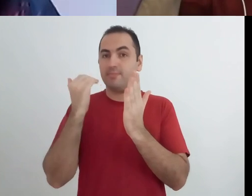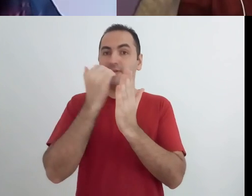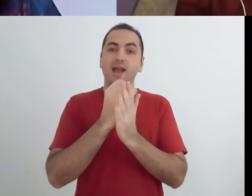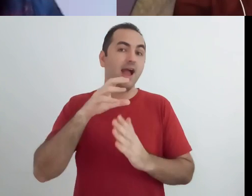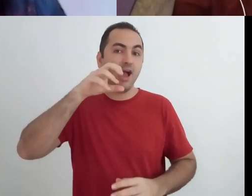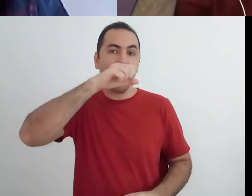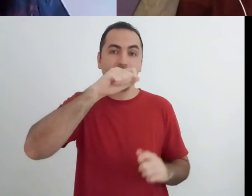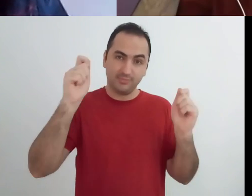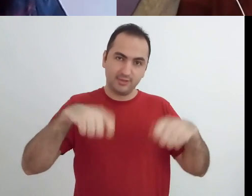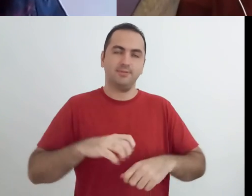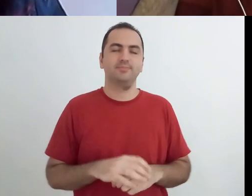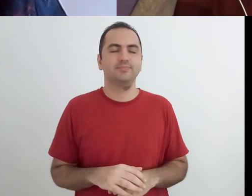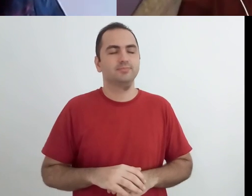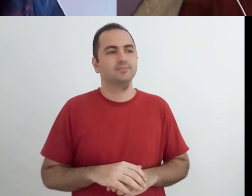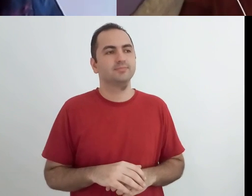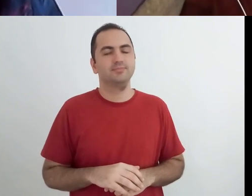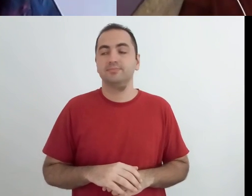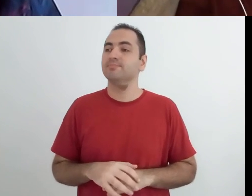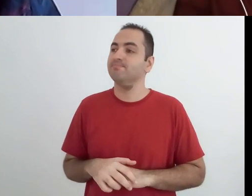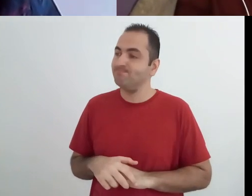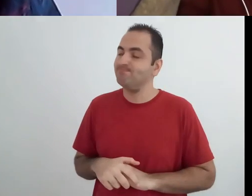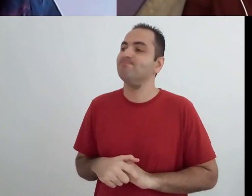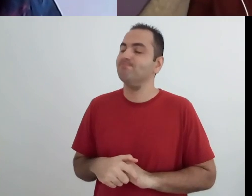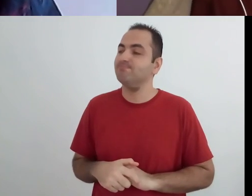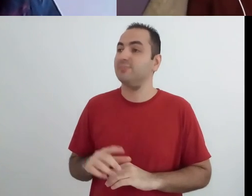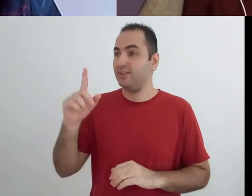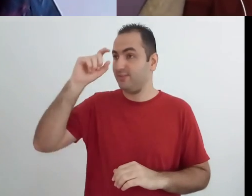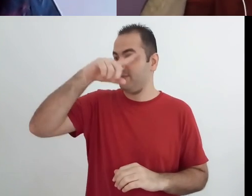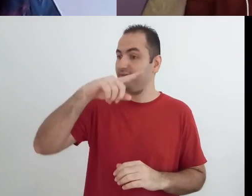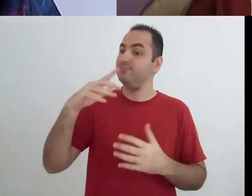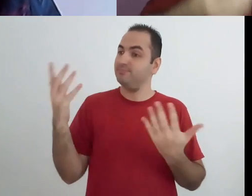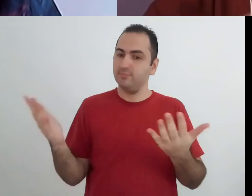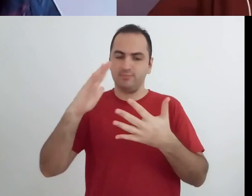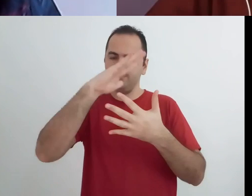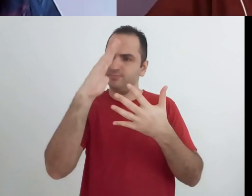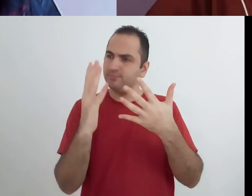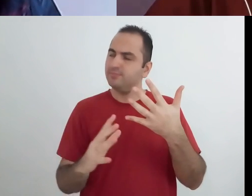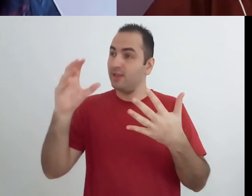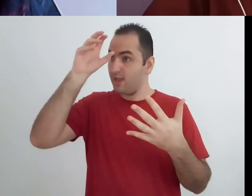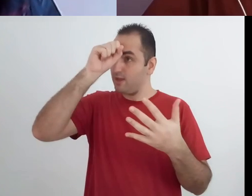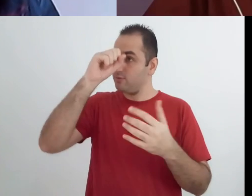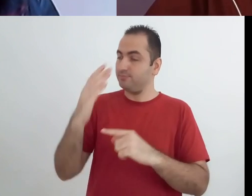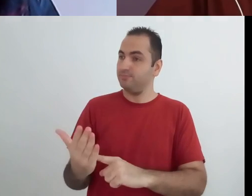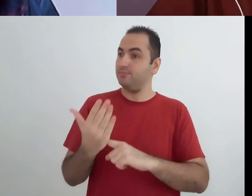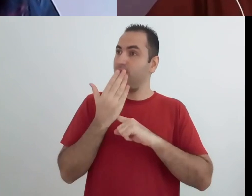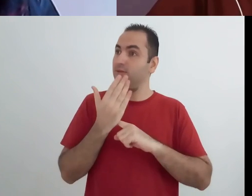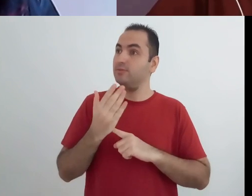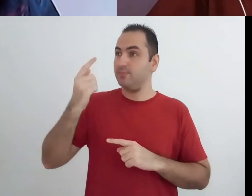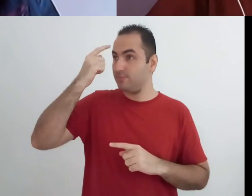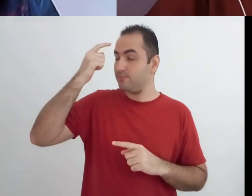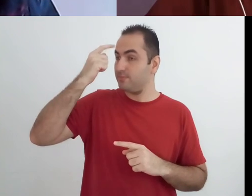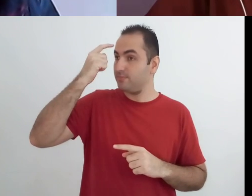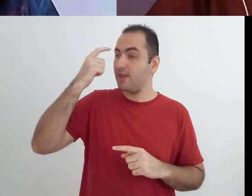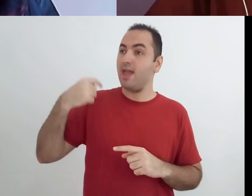gente pensa de uma forma diferente. Então, por isso que é a base do nosso pensamento, né? Se a gente não tem essa idioma, essa língua, a gente vai pensar